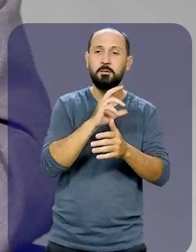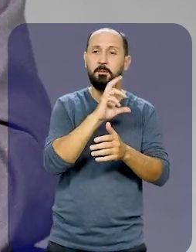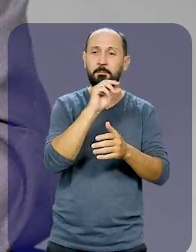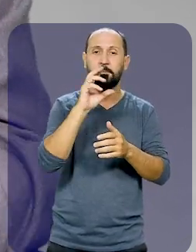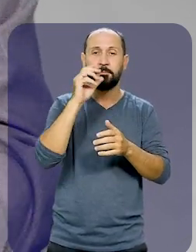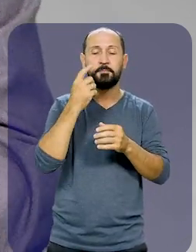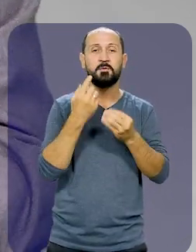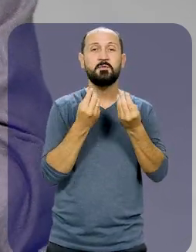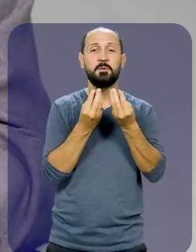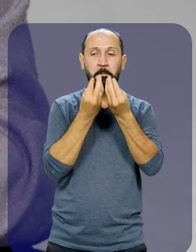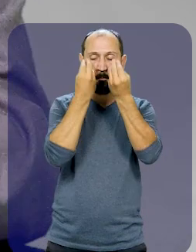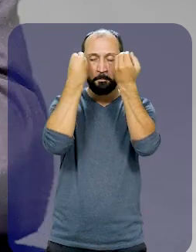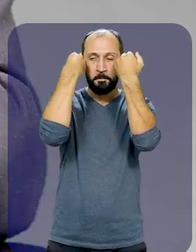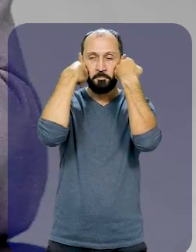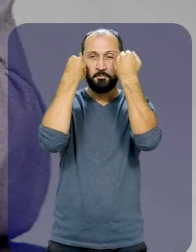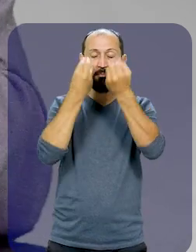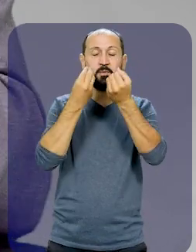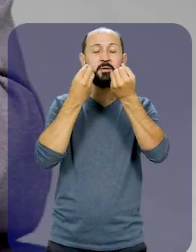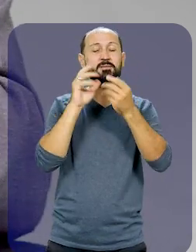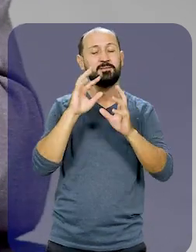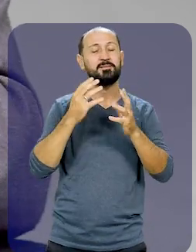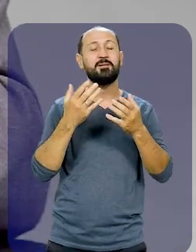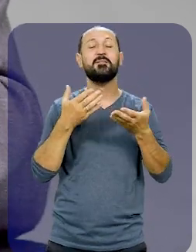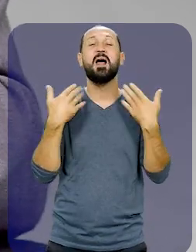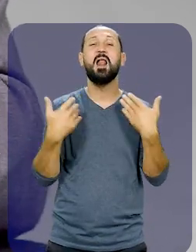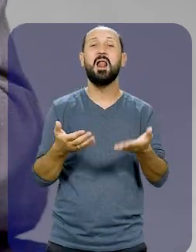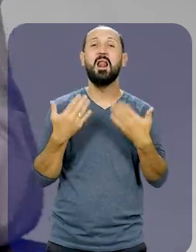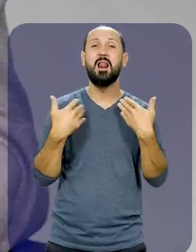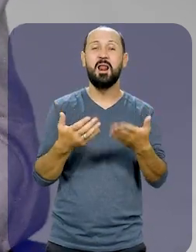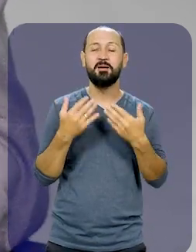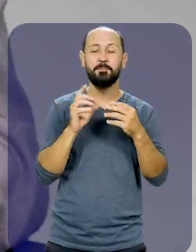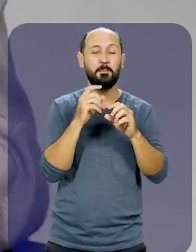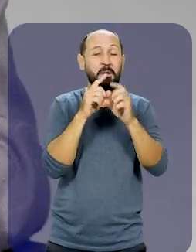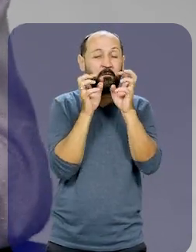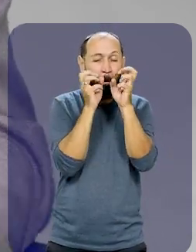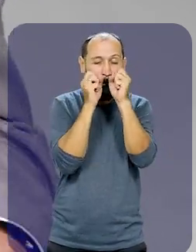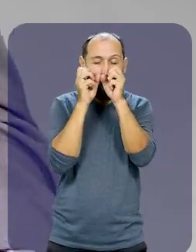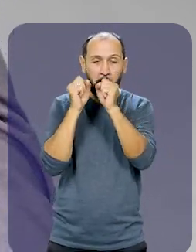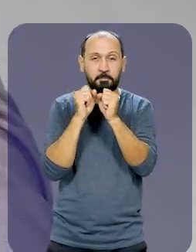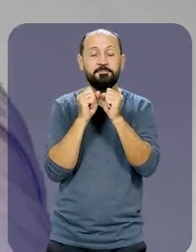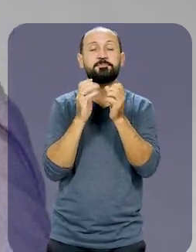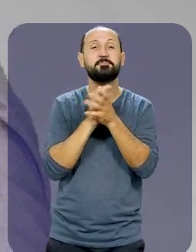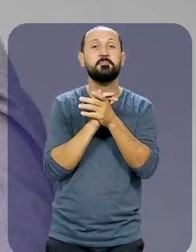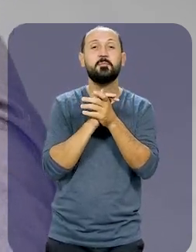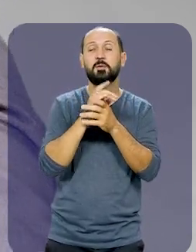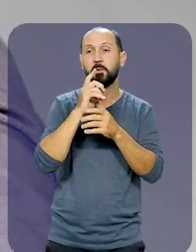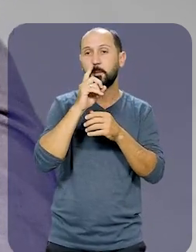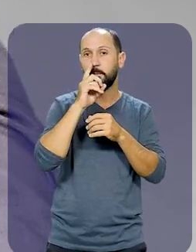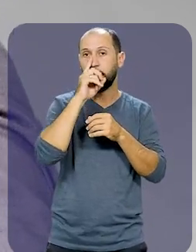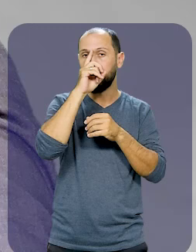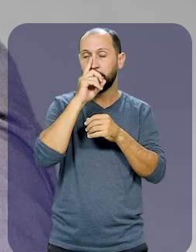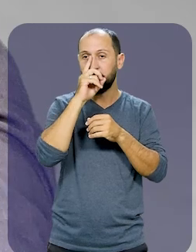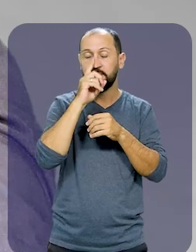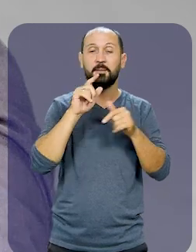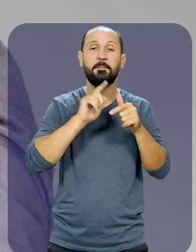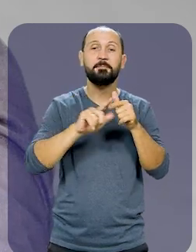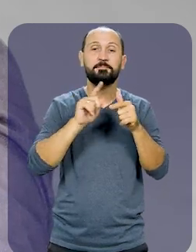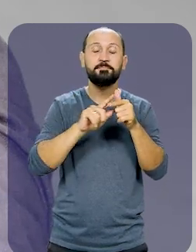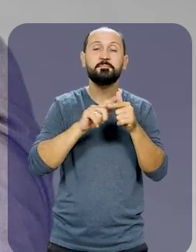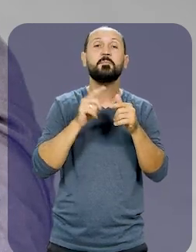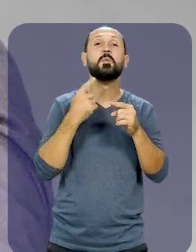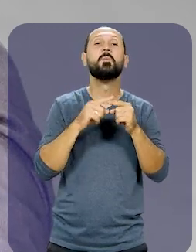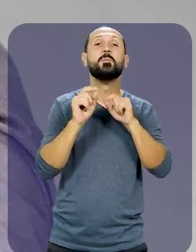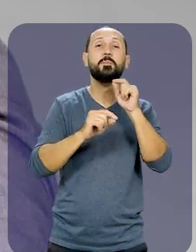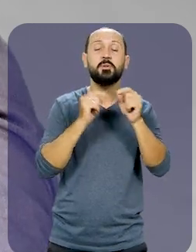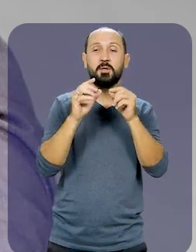você está fluidificando, você está hidratando as vias aéreas que ficam muito ressecadas. E o risco de você ter complicações